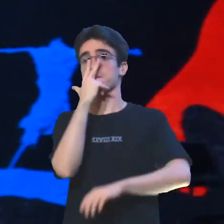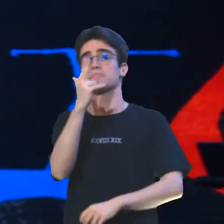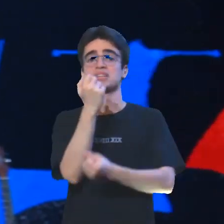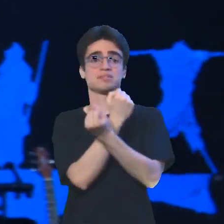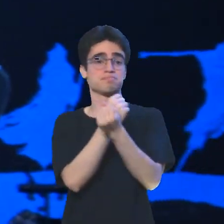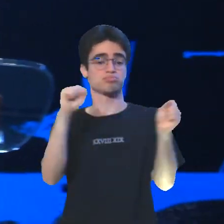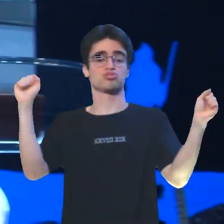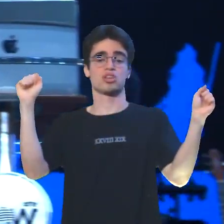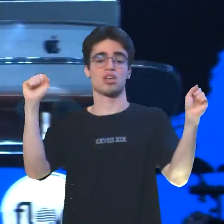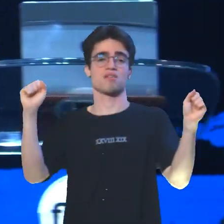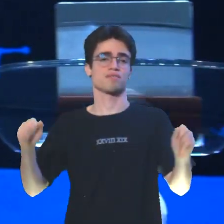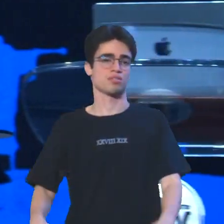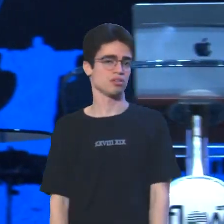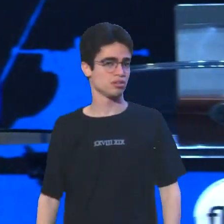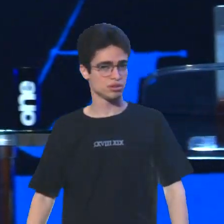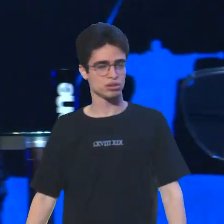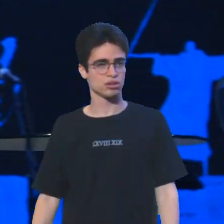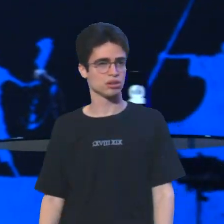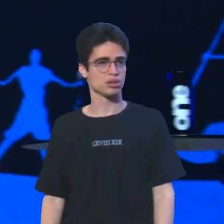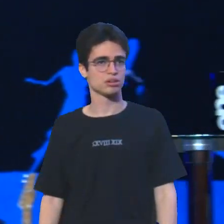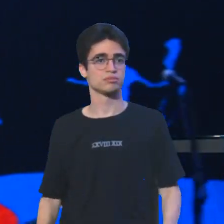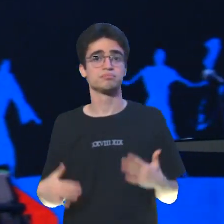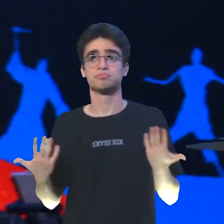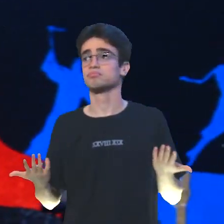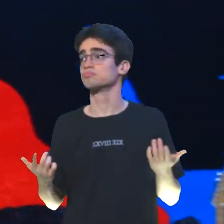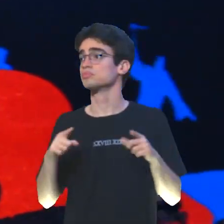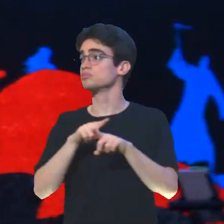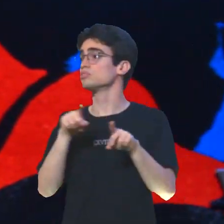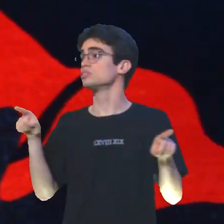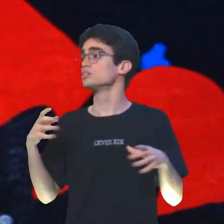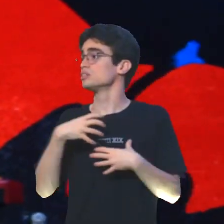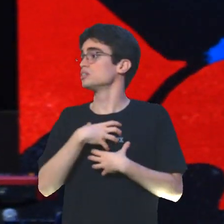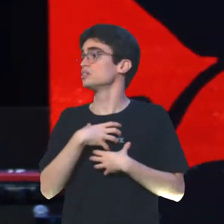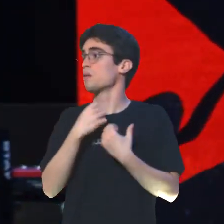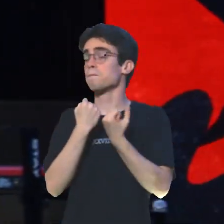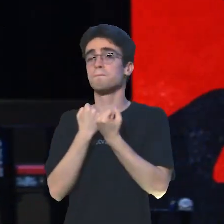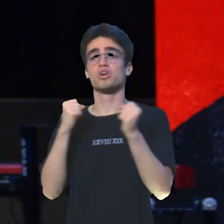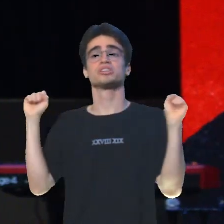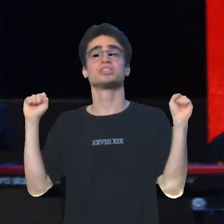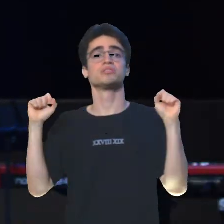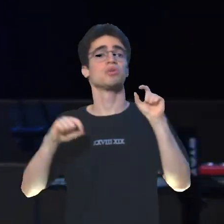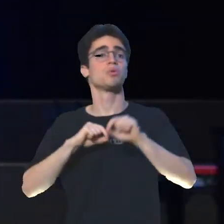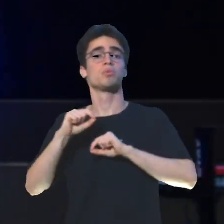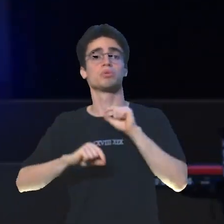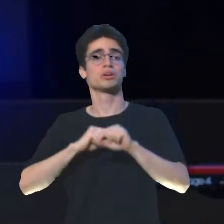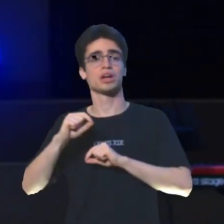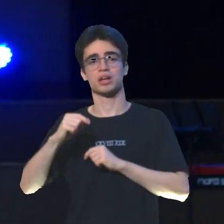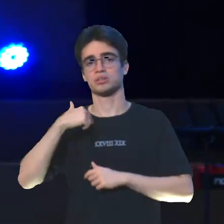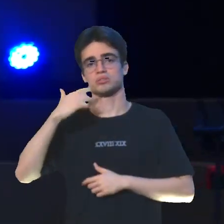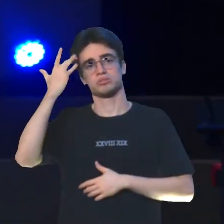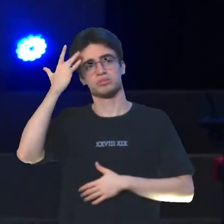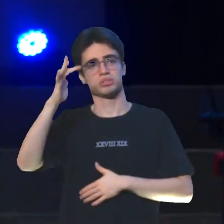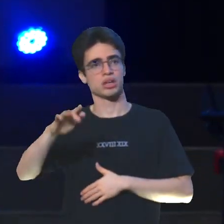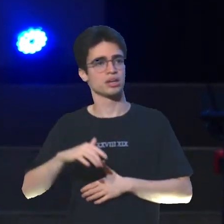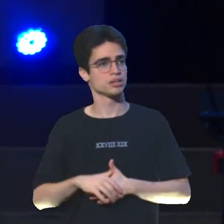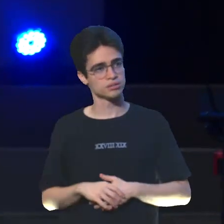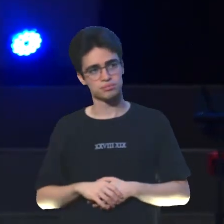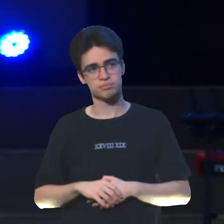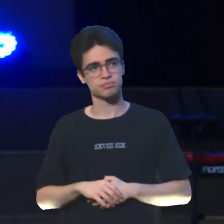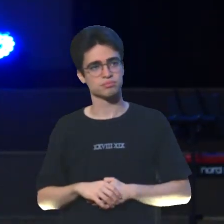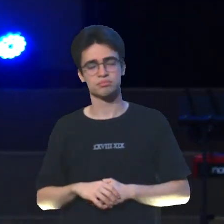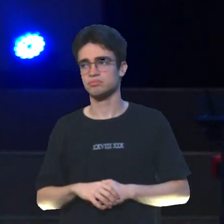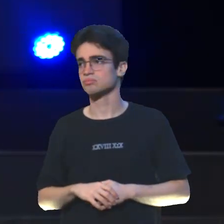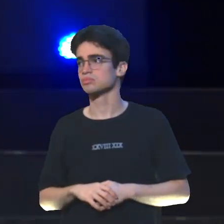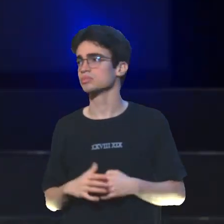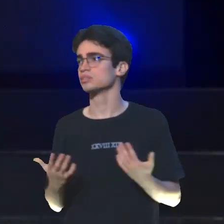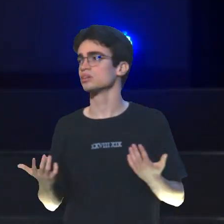frente dele. Eu não sei qual é o seu impossível que você tem na sua vida. Eu